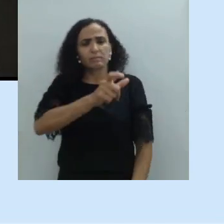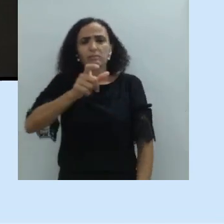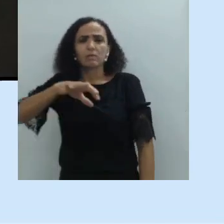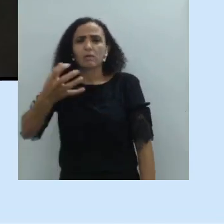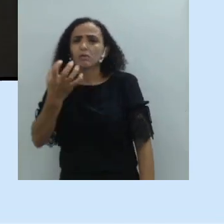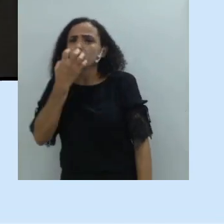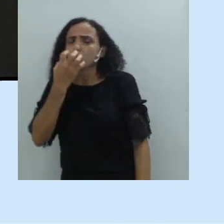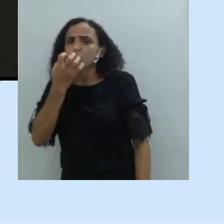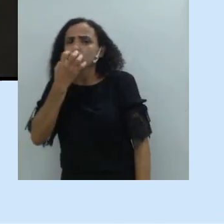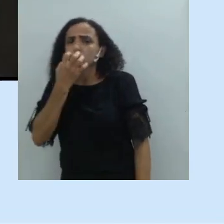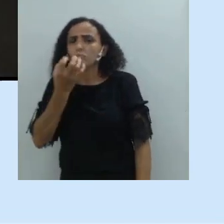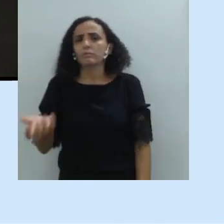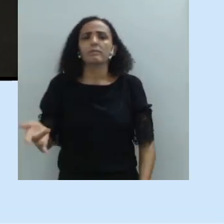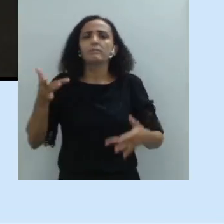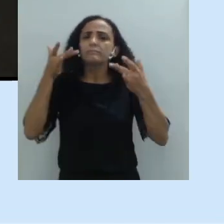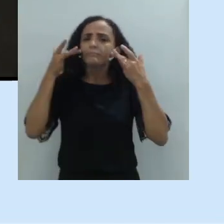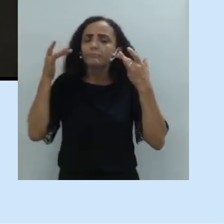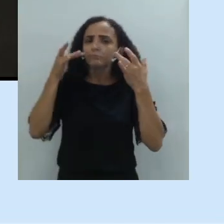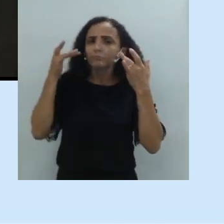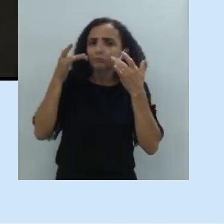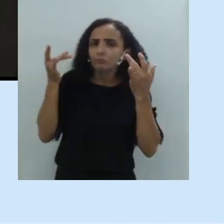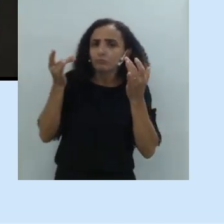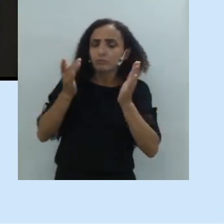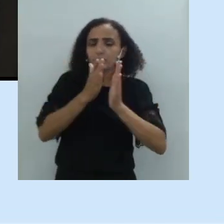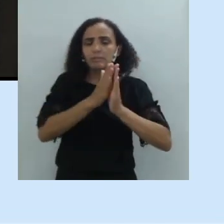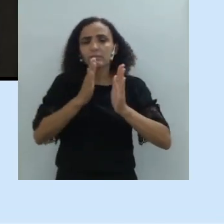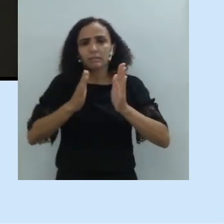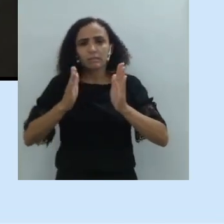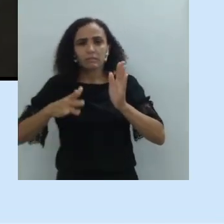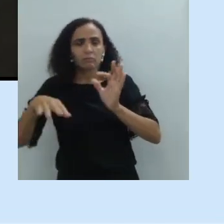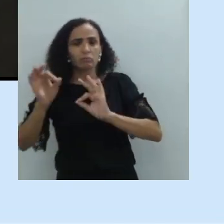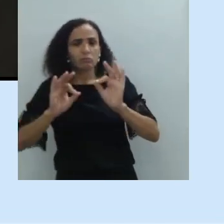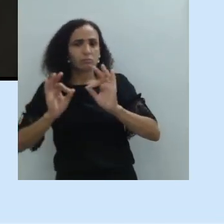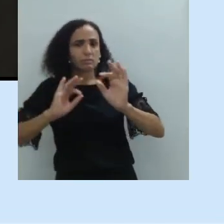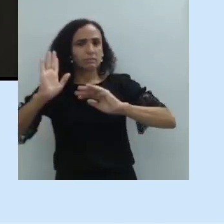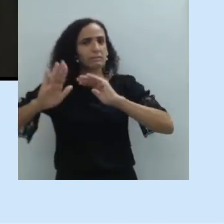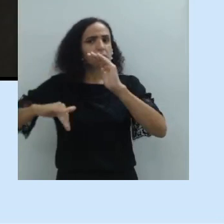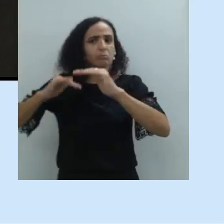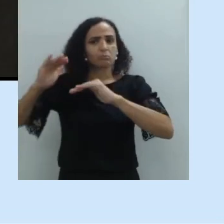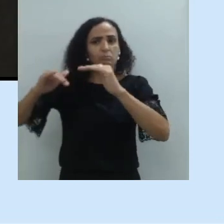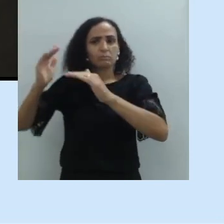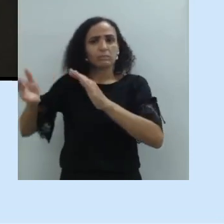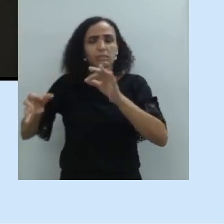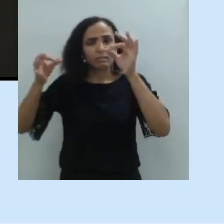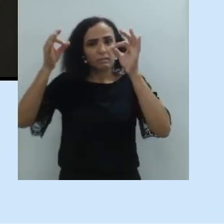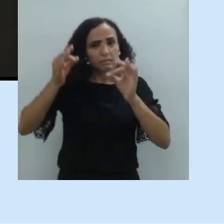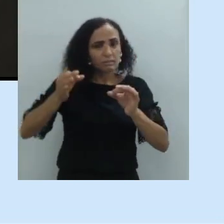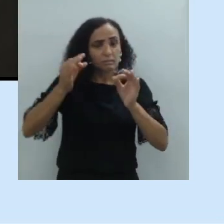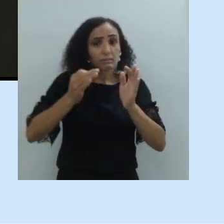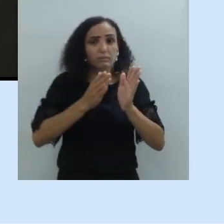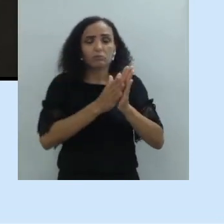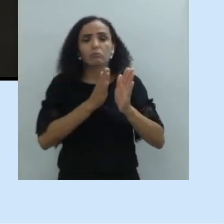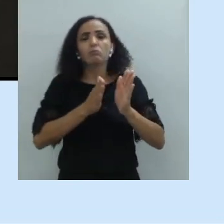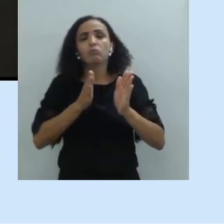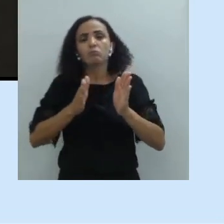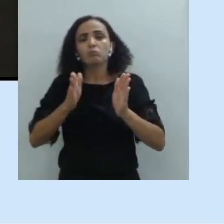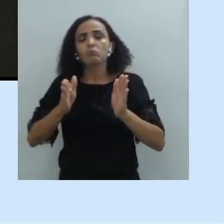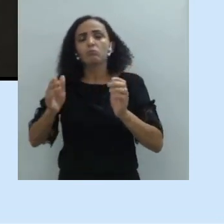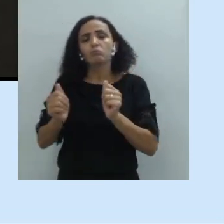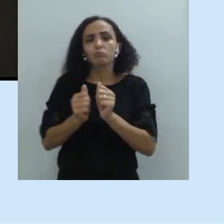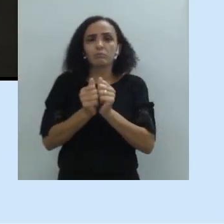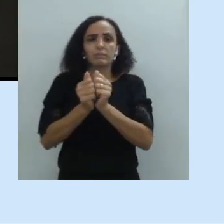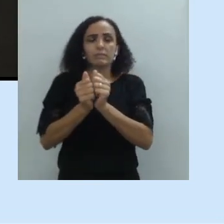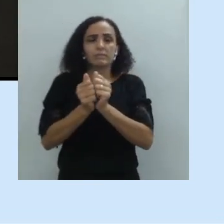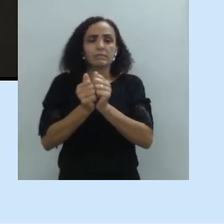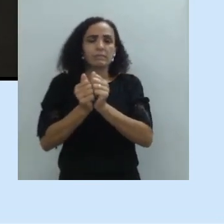cachorro, o gato, né? O organismo vivo, desenvolvido, tá certo? A partir do momento eu